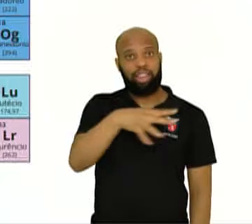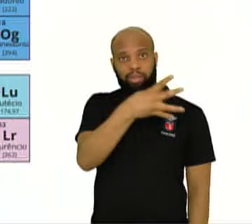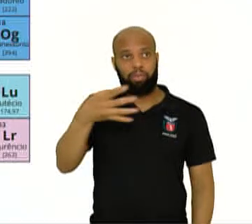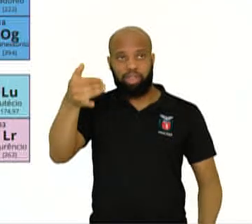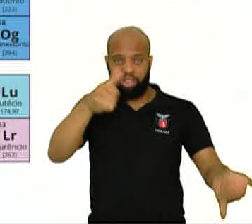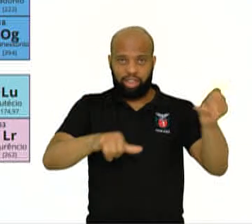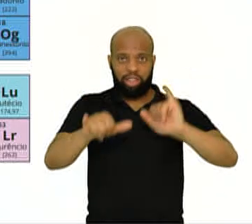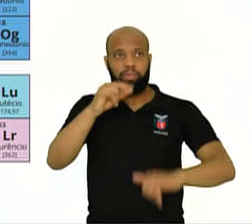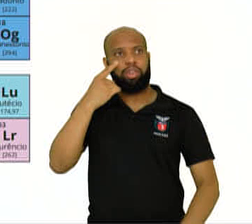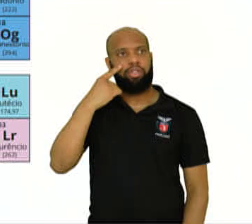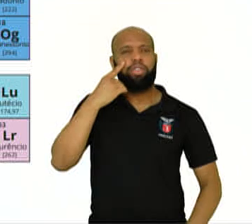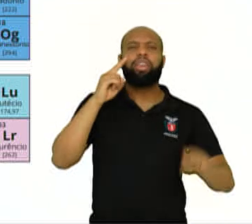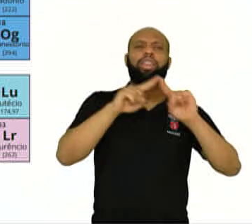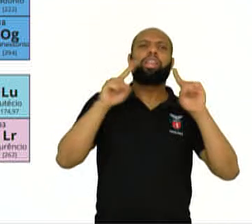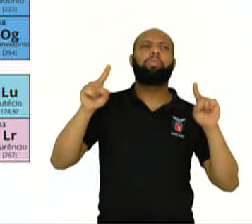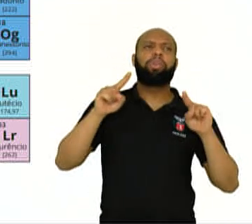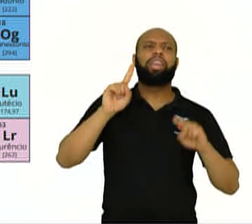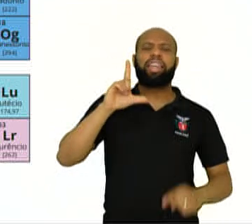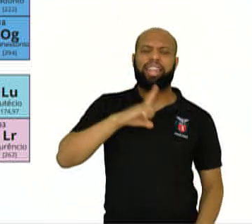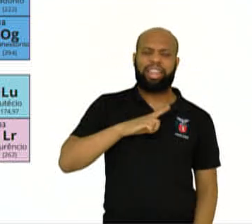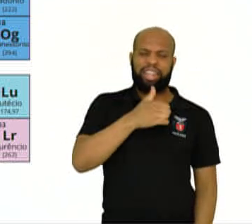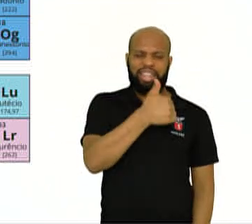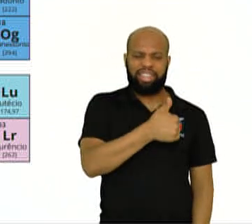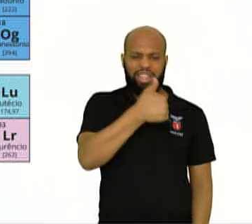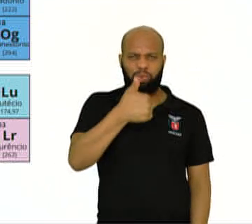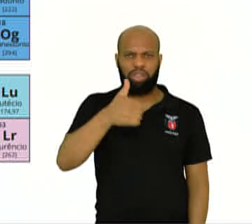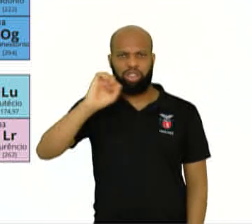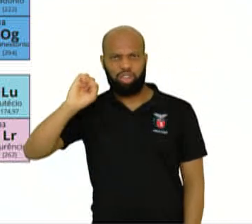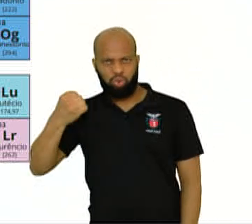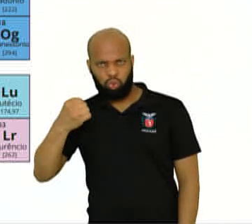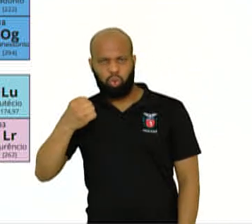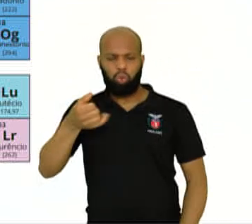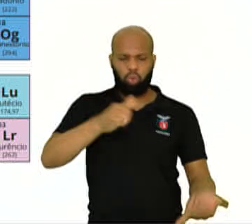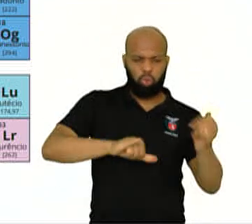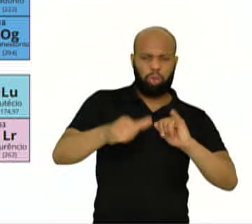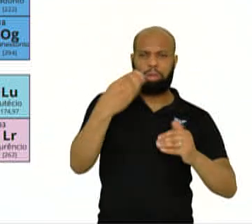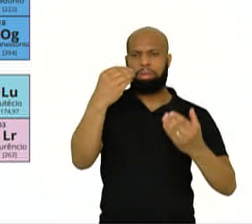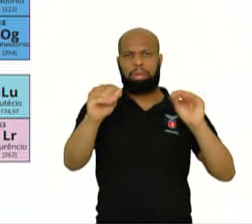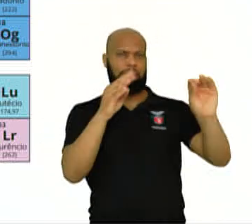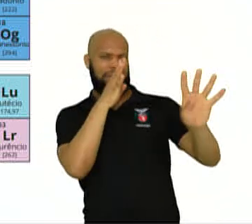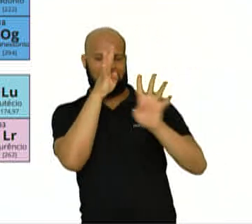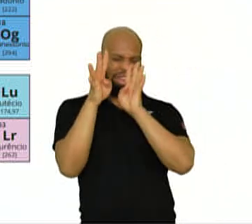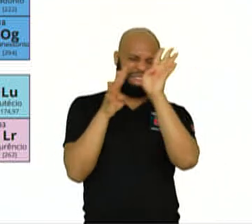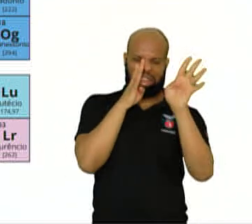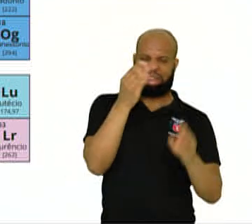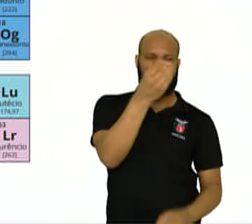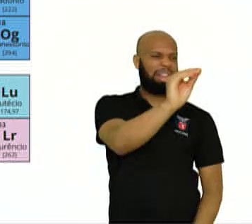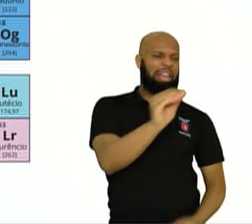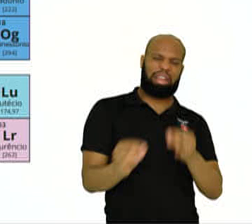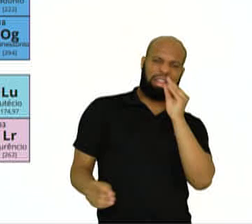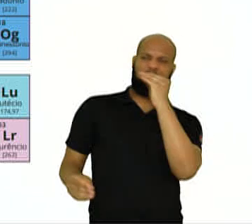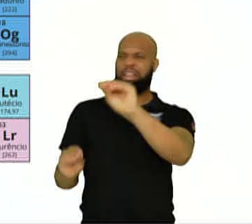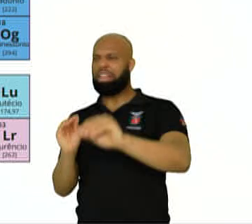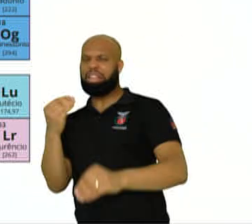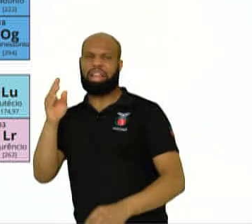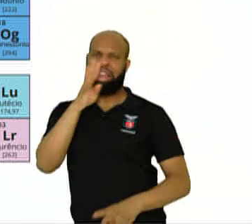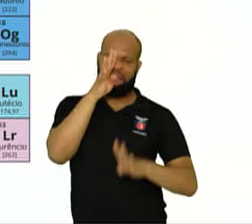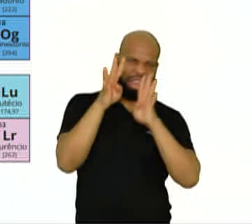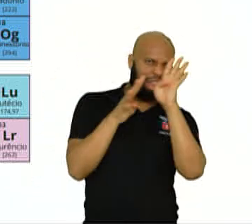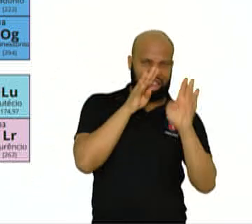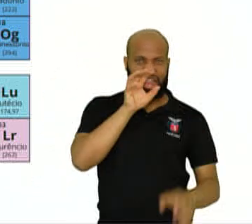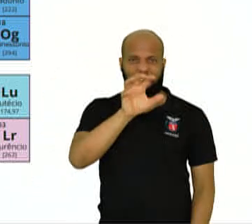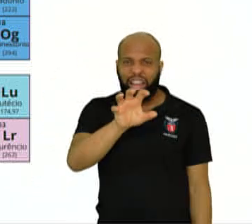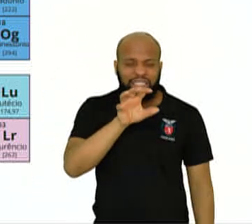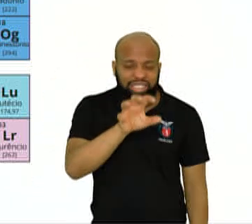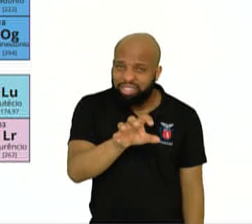periódica. Mas será que esses 118 elementos químicos, eles são colocados de qualquer maneira? Eu vou colocar um aqui, eu vou colocar um ali, eu vou pôr outro do